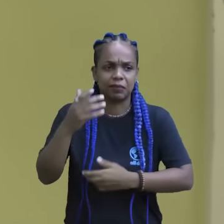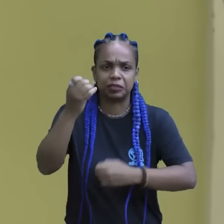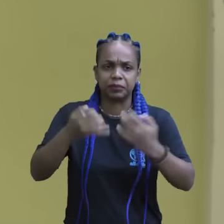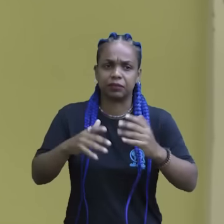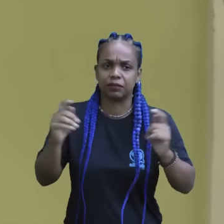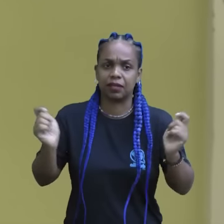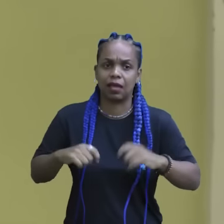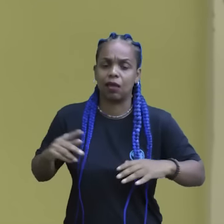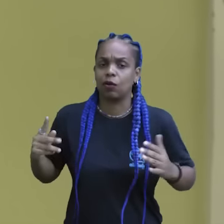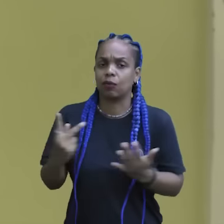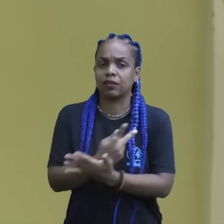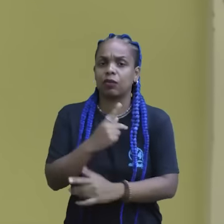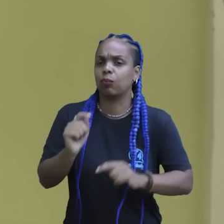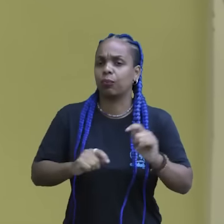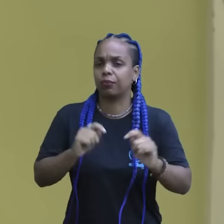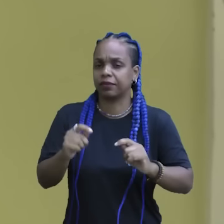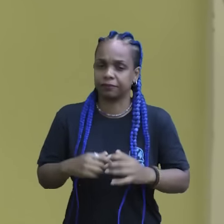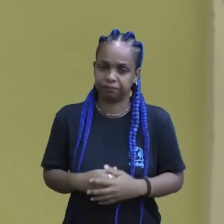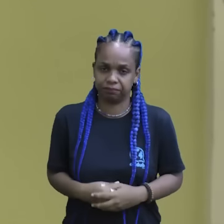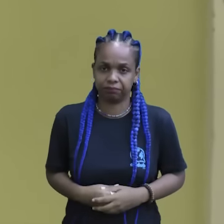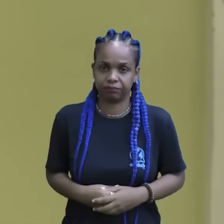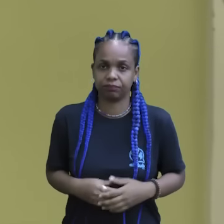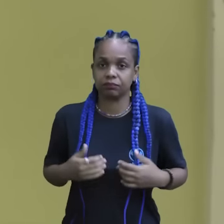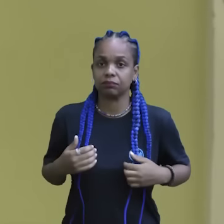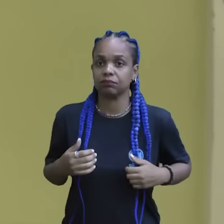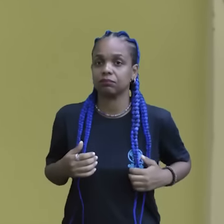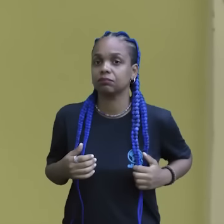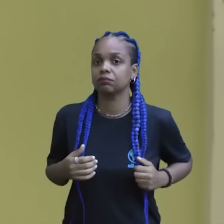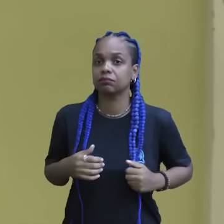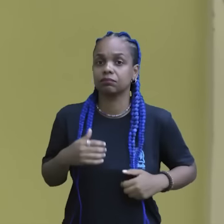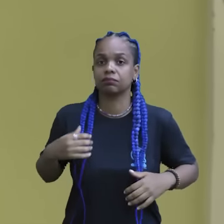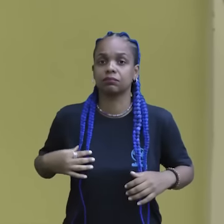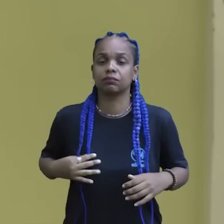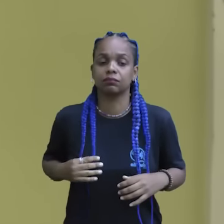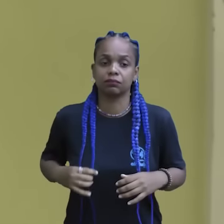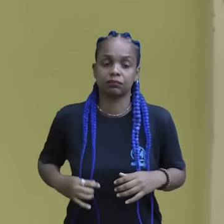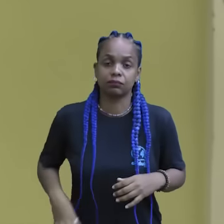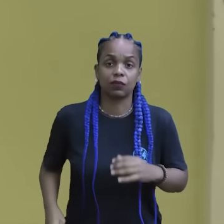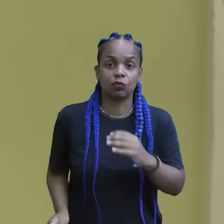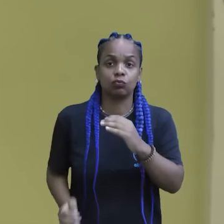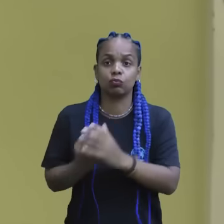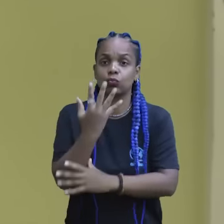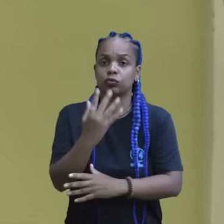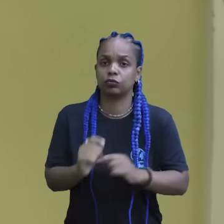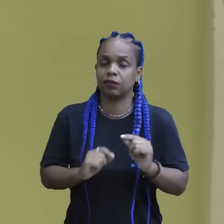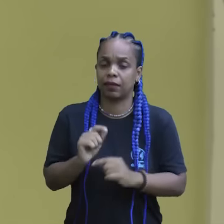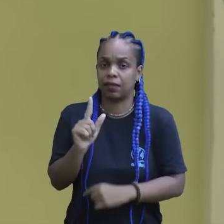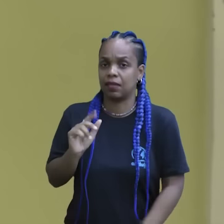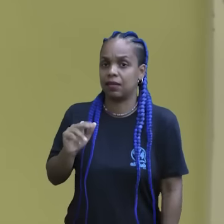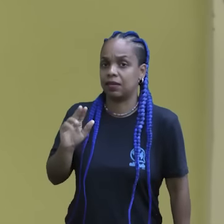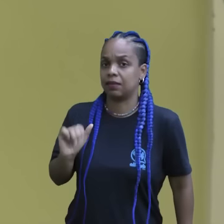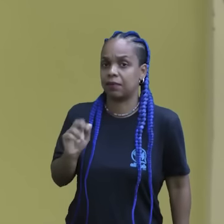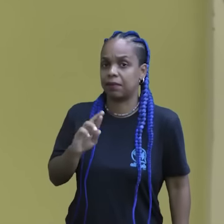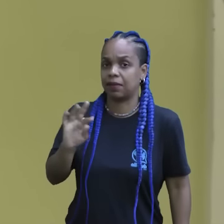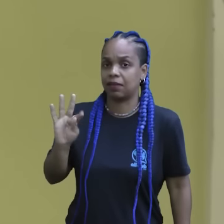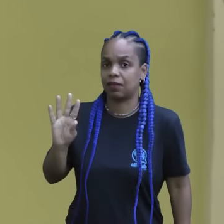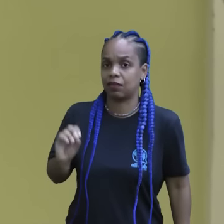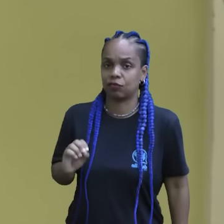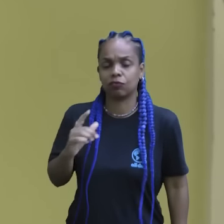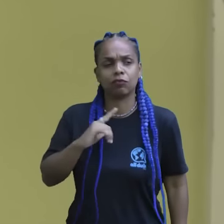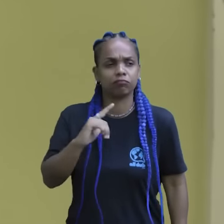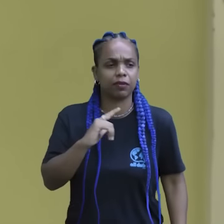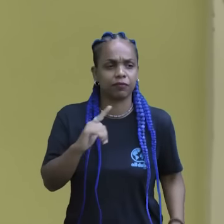Surge, né, o Lima Barreto, surge com a biografia esse personagem, que é retomado na nova biografia, que